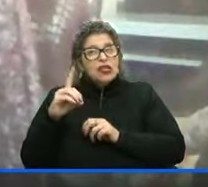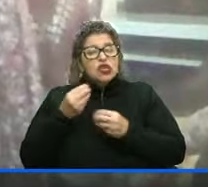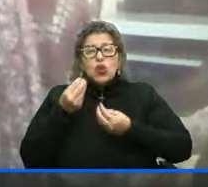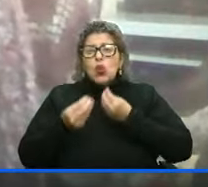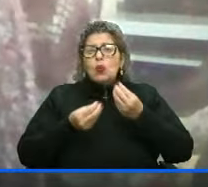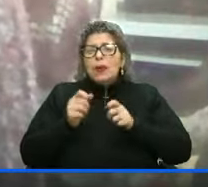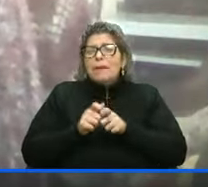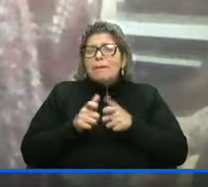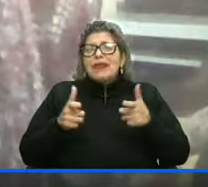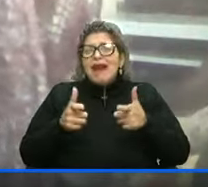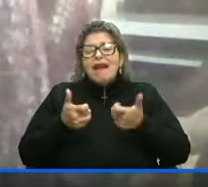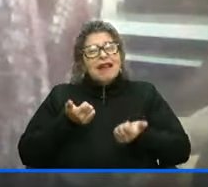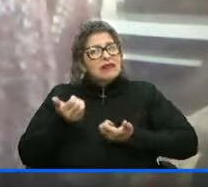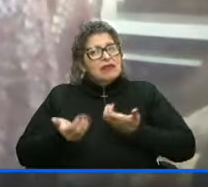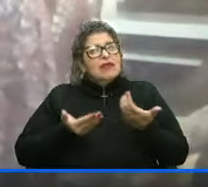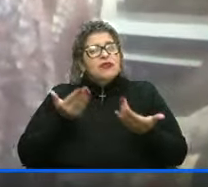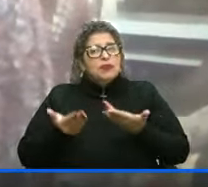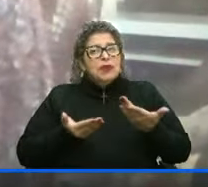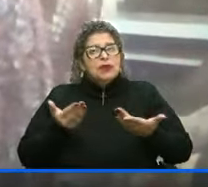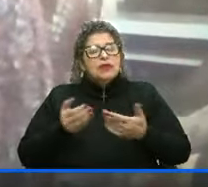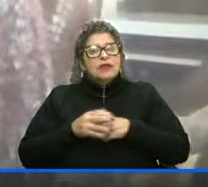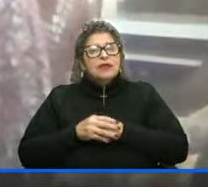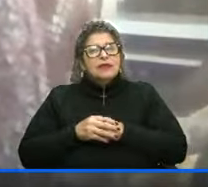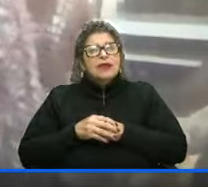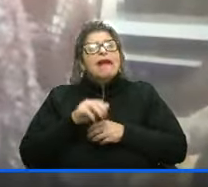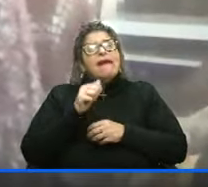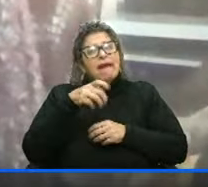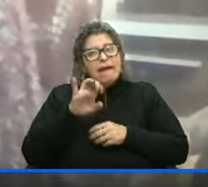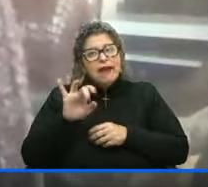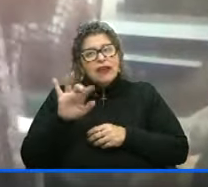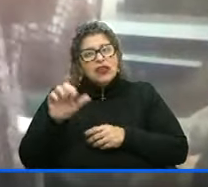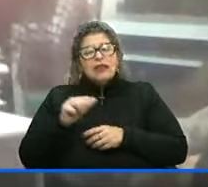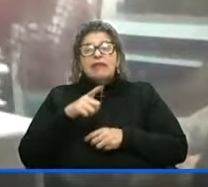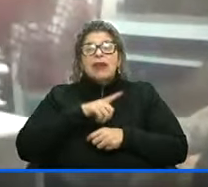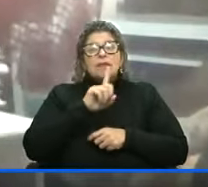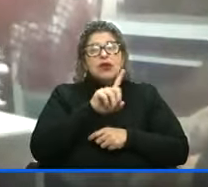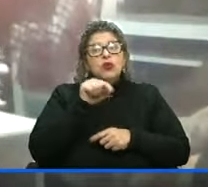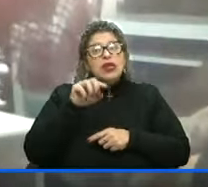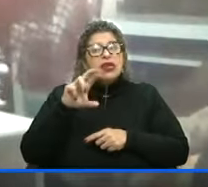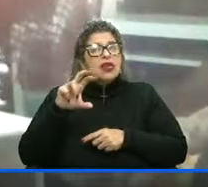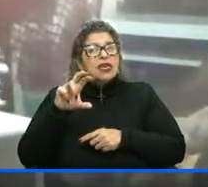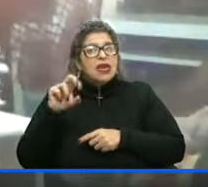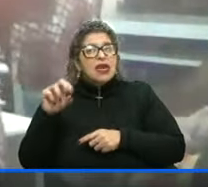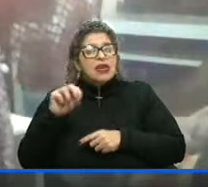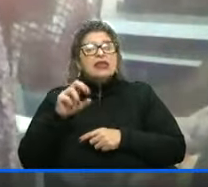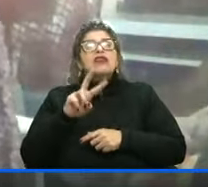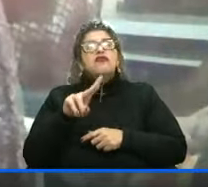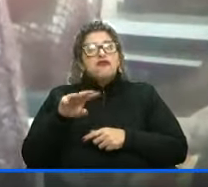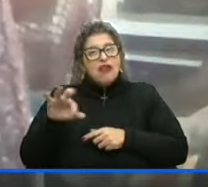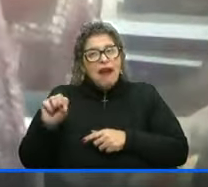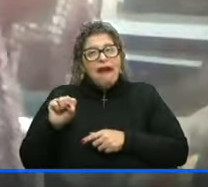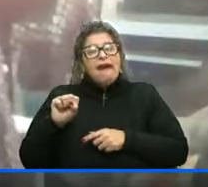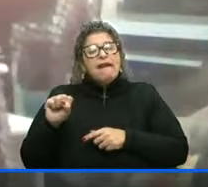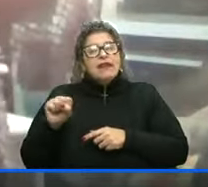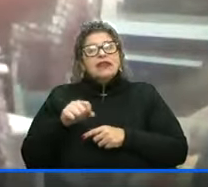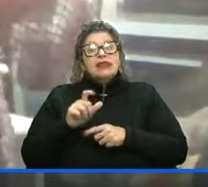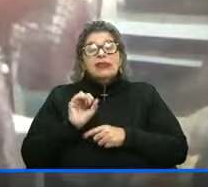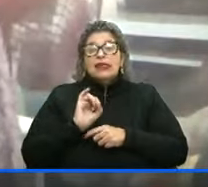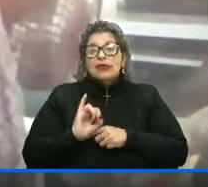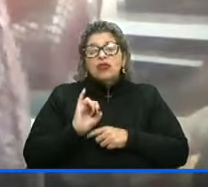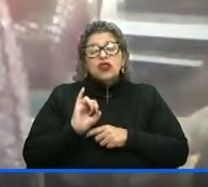o atendimento. A Ângela falou, olha, nós temos 1.500 vagas, as crianças chegando, elas têm vagas, né?